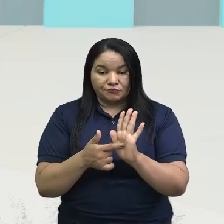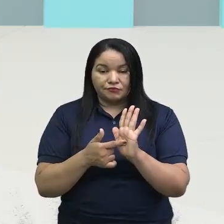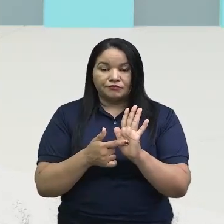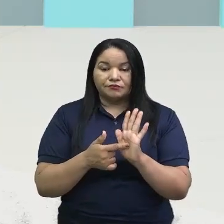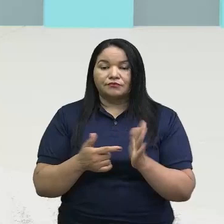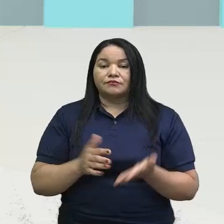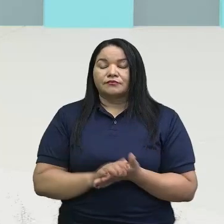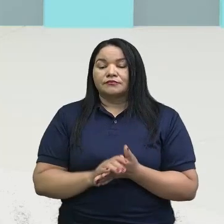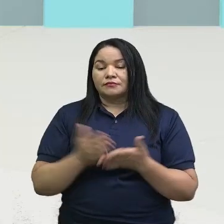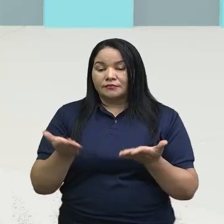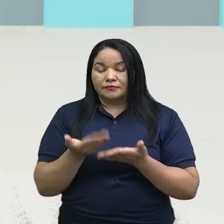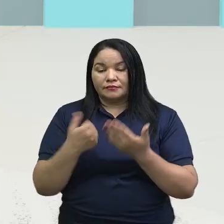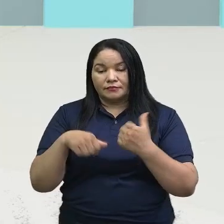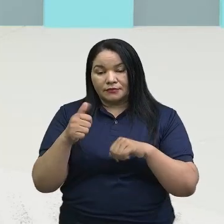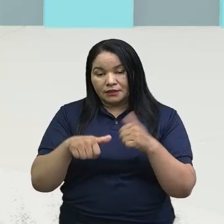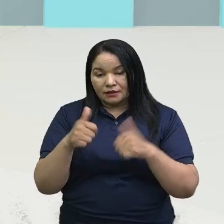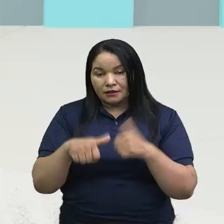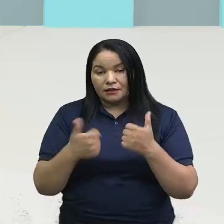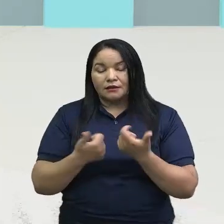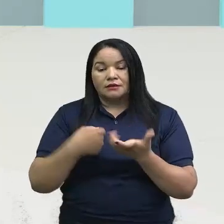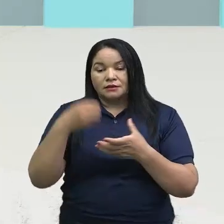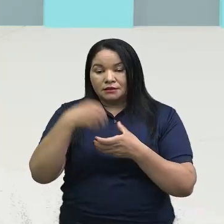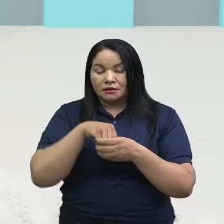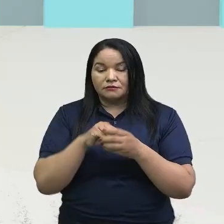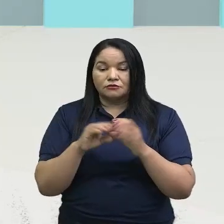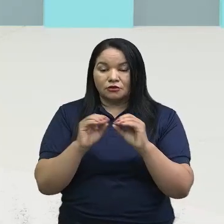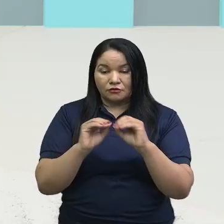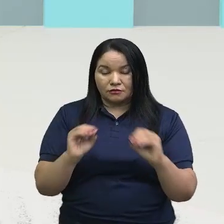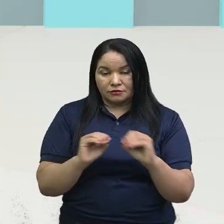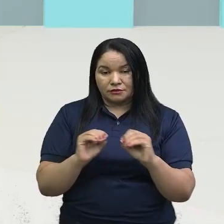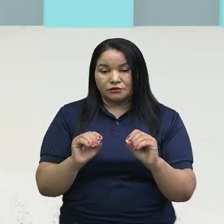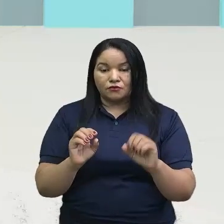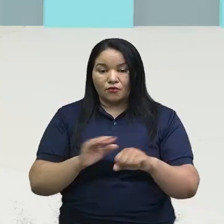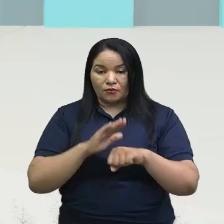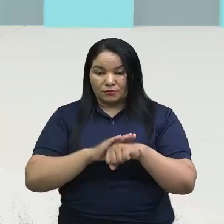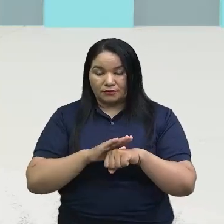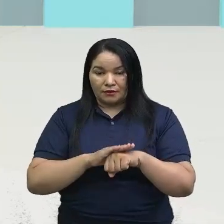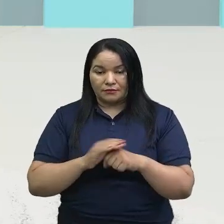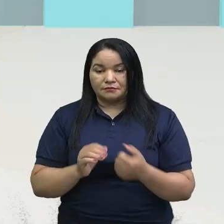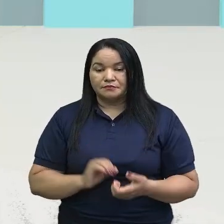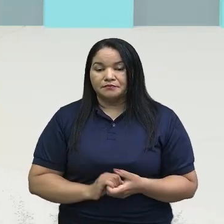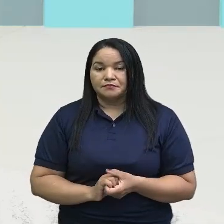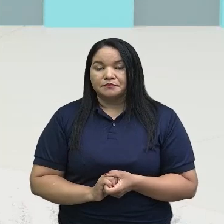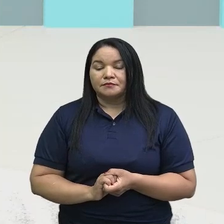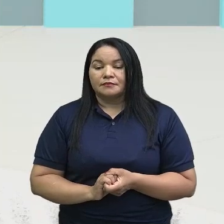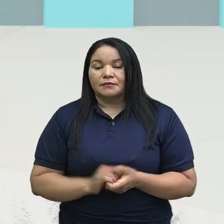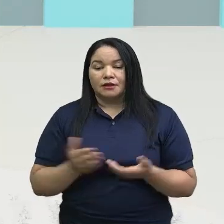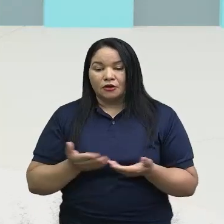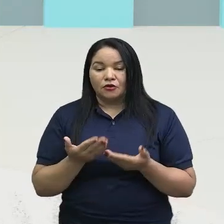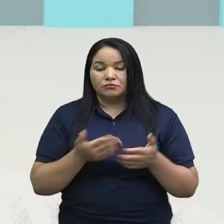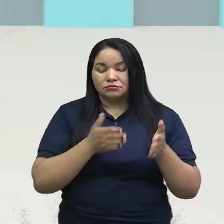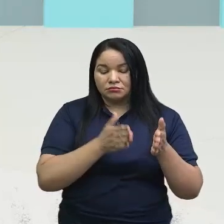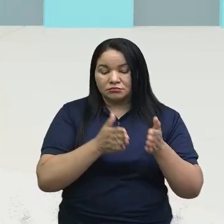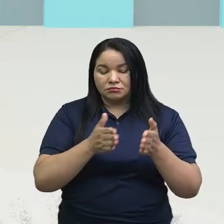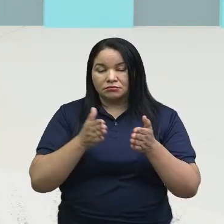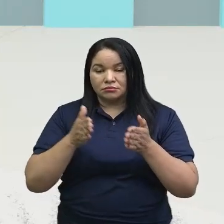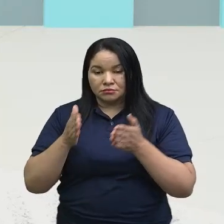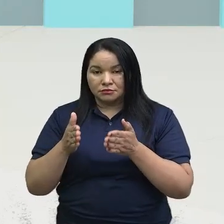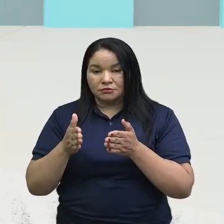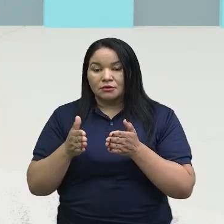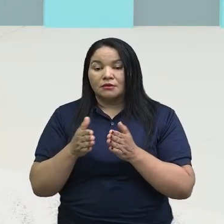iremos analisar dentro das orações coordenadas. E, claro, segue uma lógica,